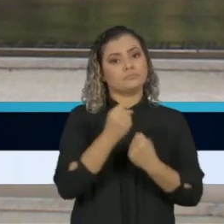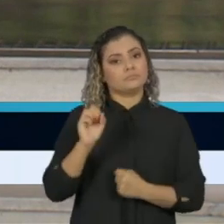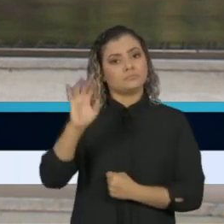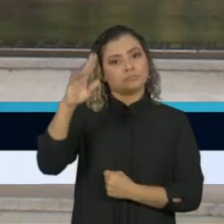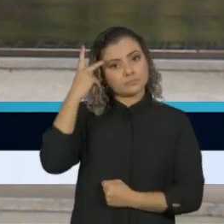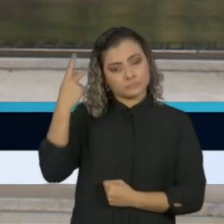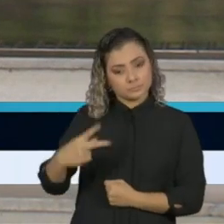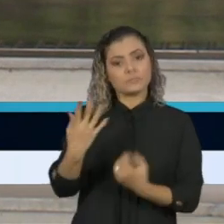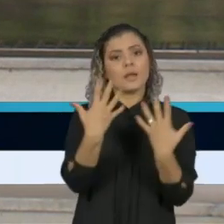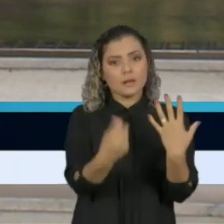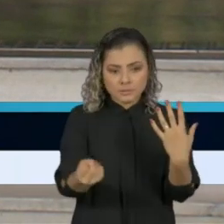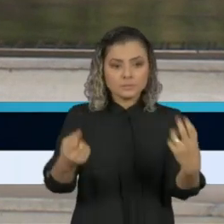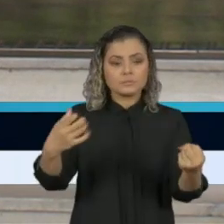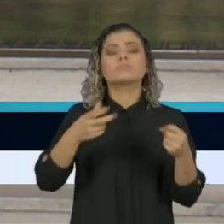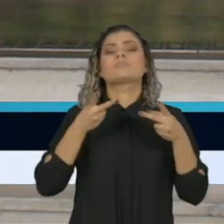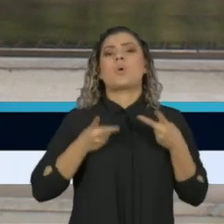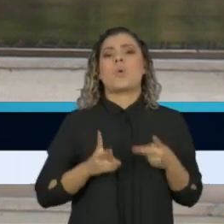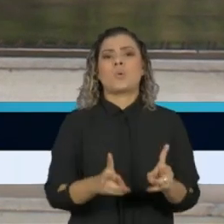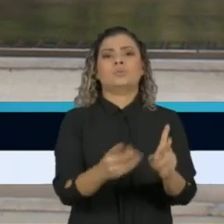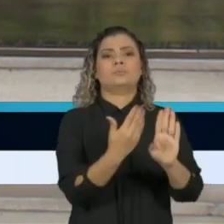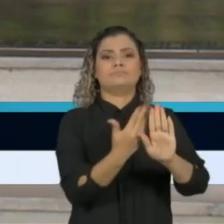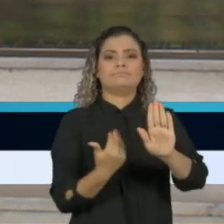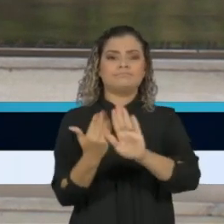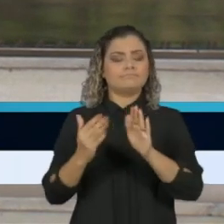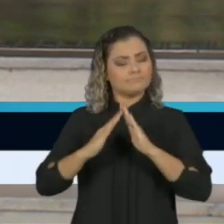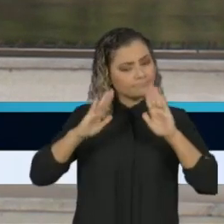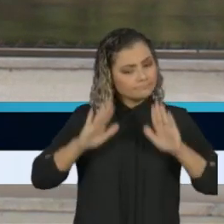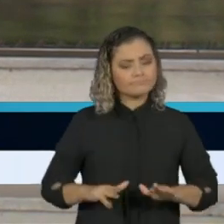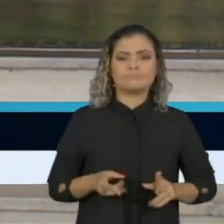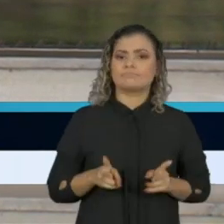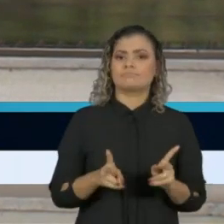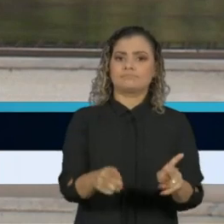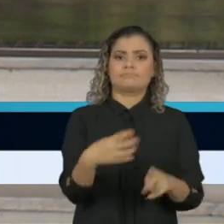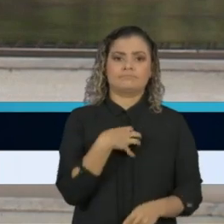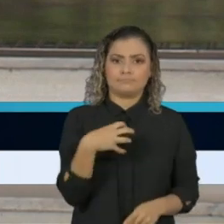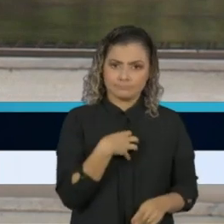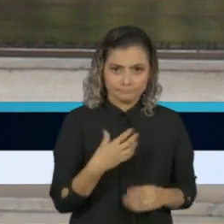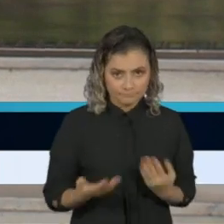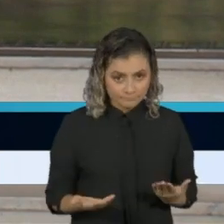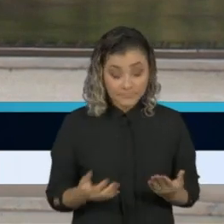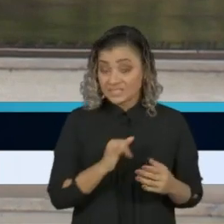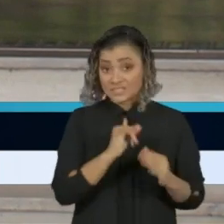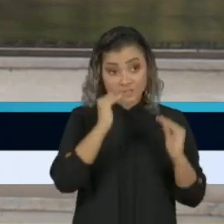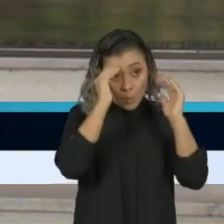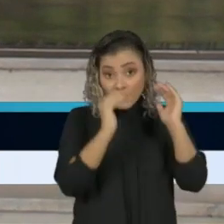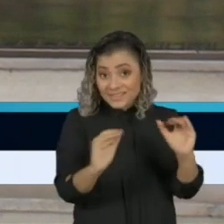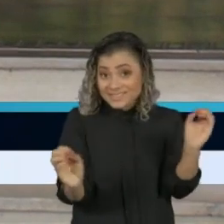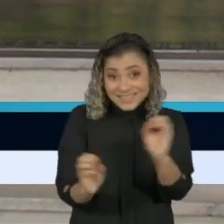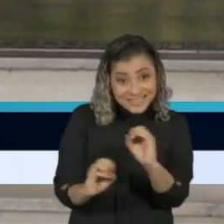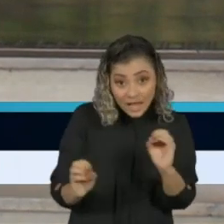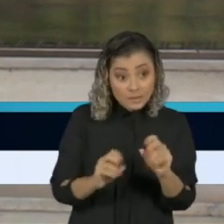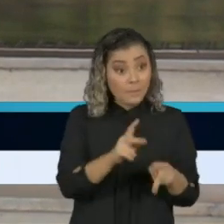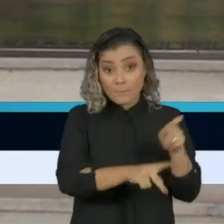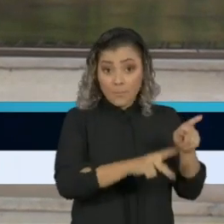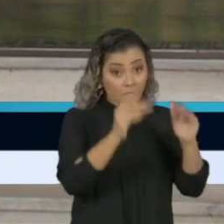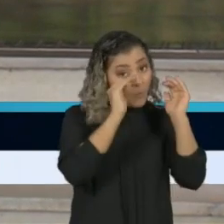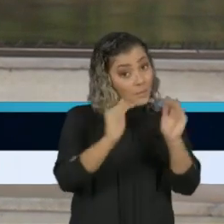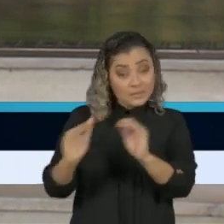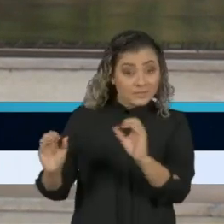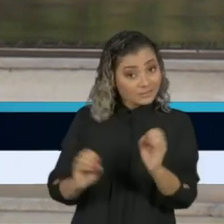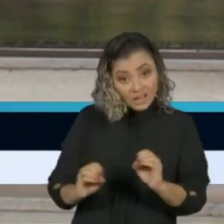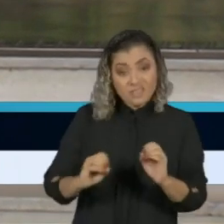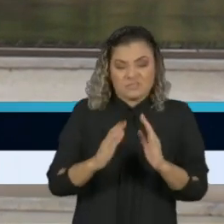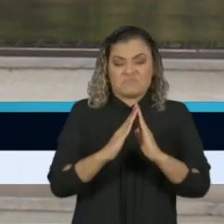Paulo, nós manteremos o isolamento como está. Não havendo, ou seja, baixando os